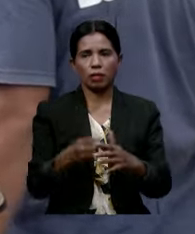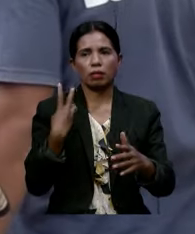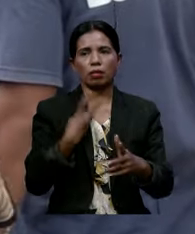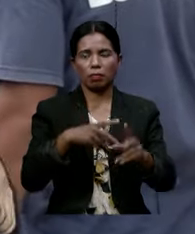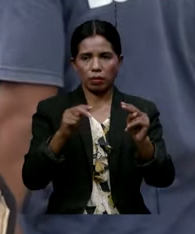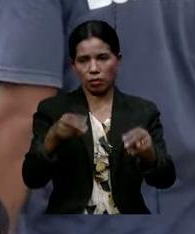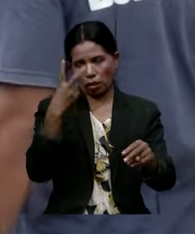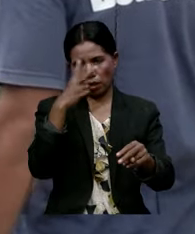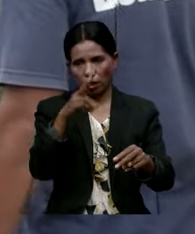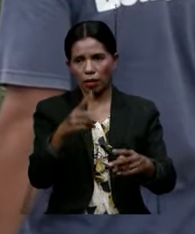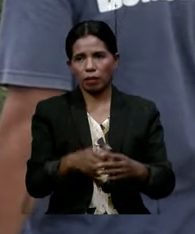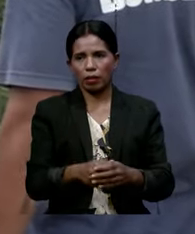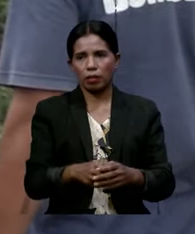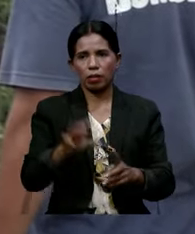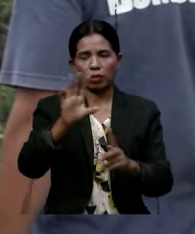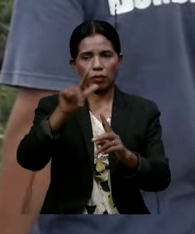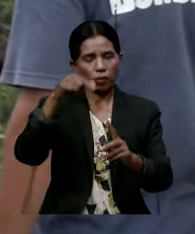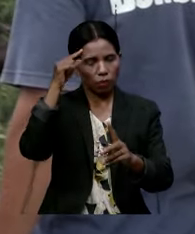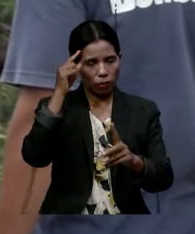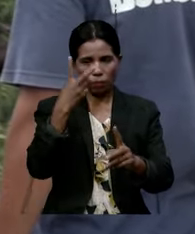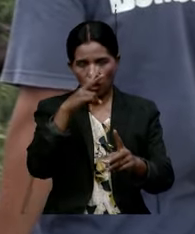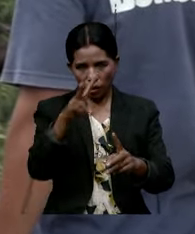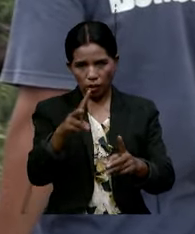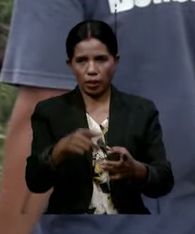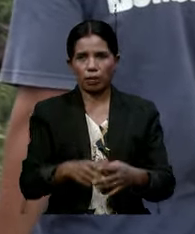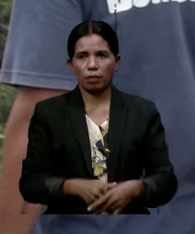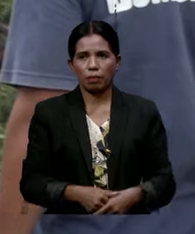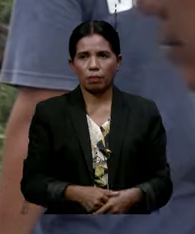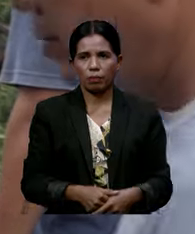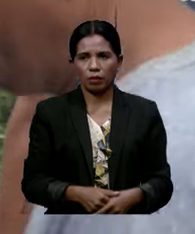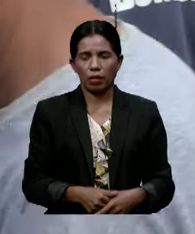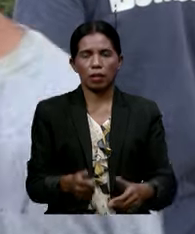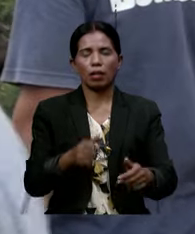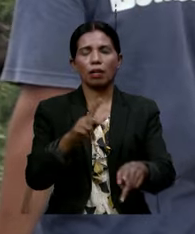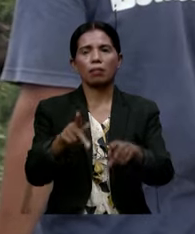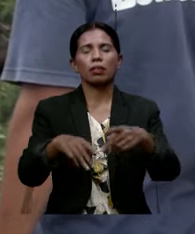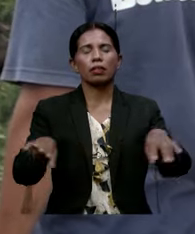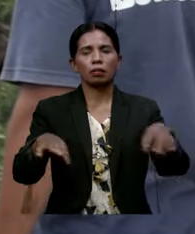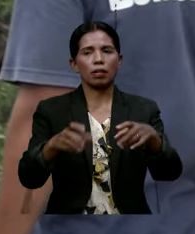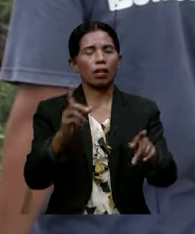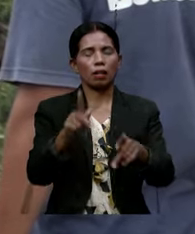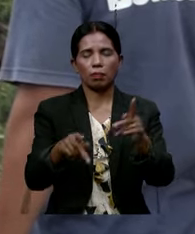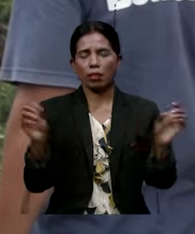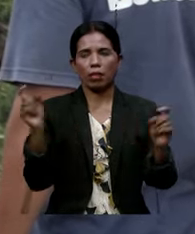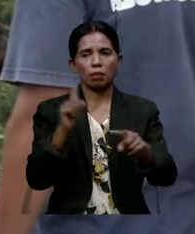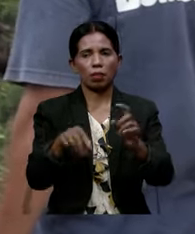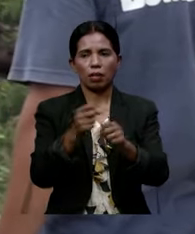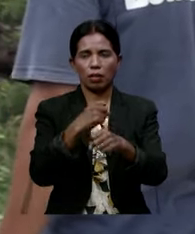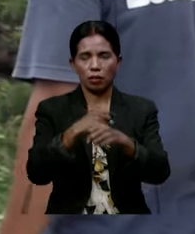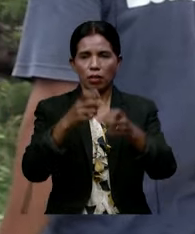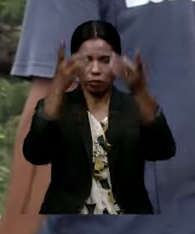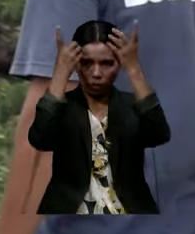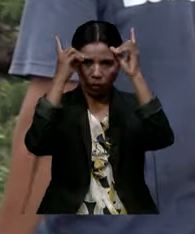haré. Sempre do governo Maktoum Larasik. E dira, é mani papel, leve que é malabela halo, minha pote